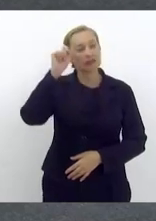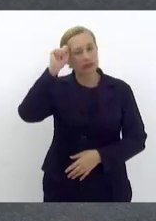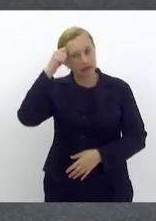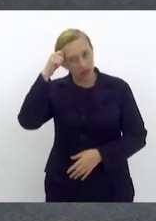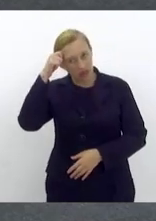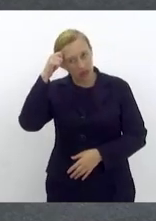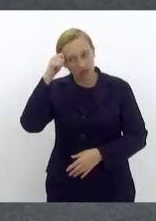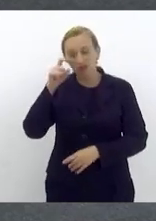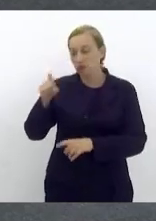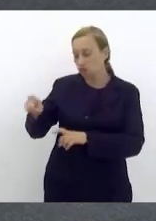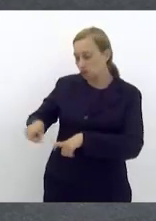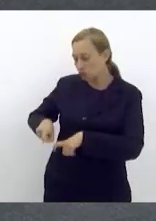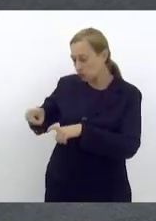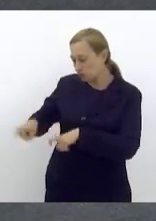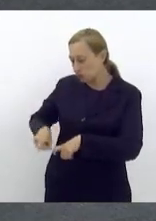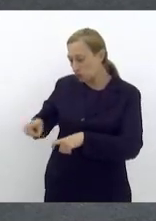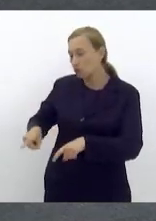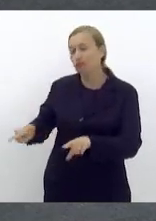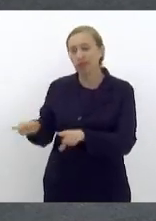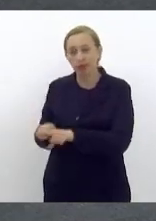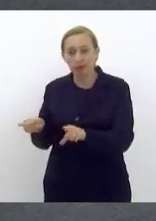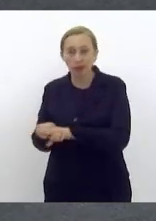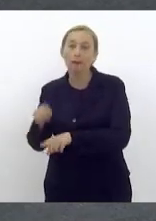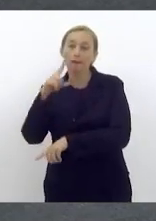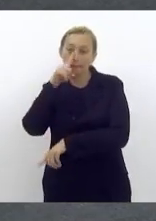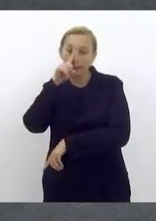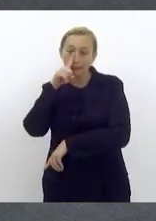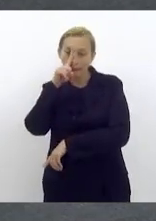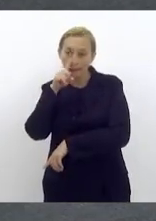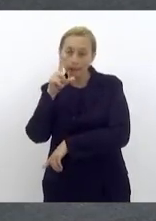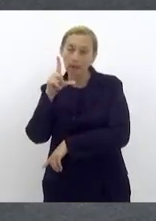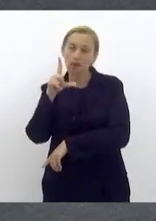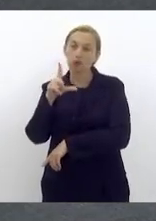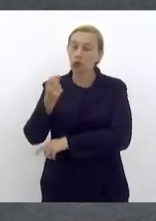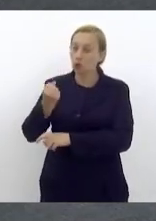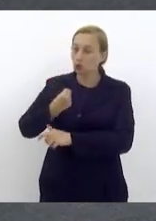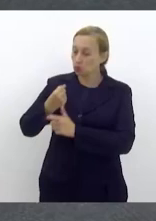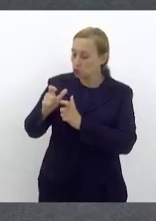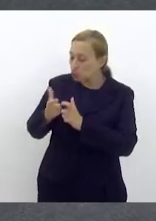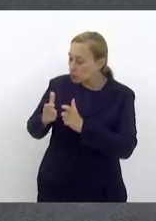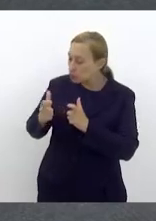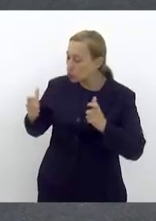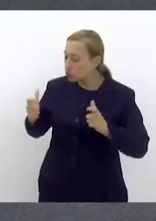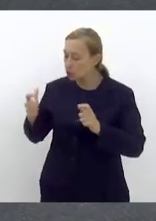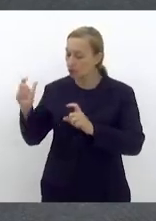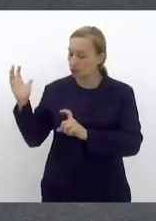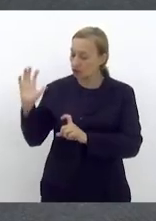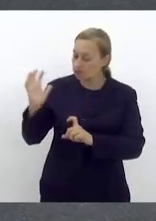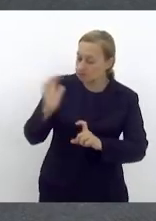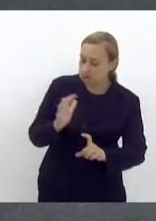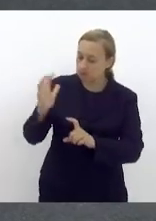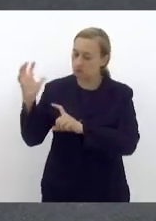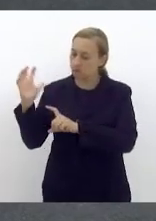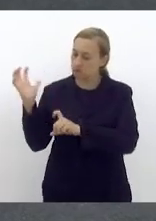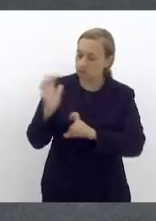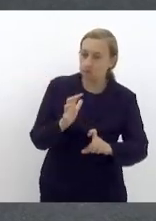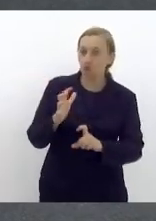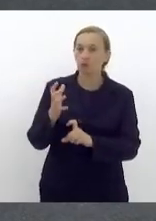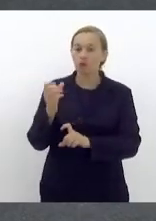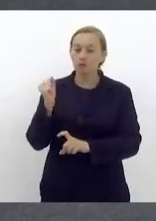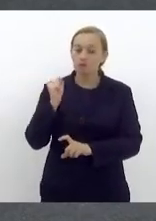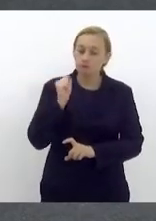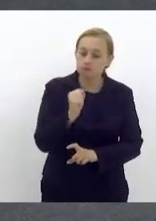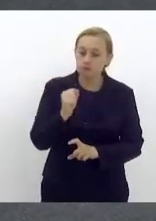no campo, ainda corremos o risco de aumento das ameaças de morte, de intimidações,